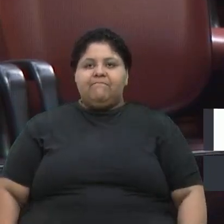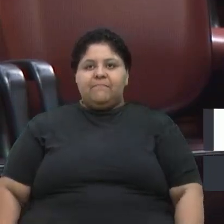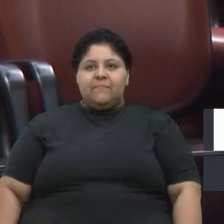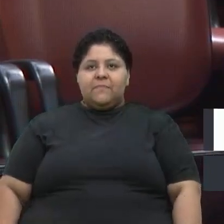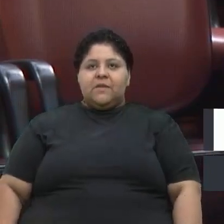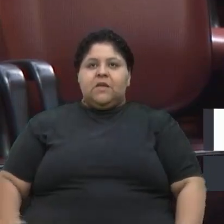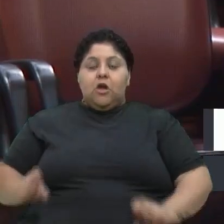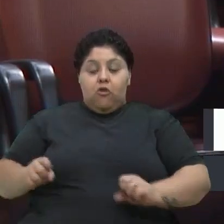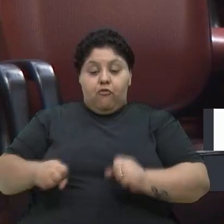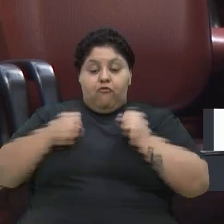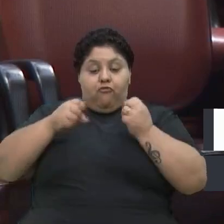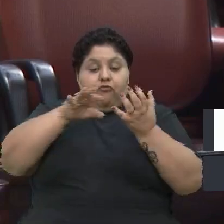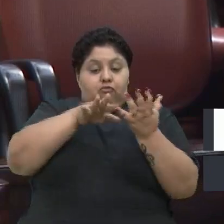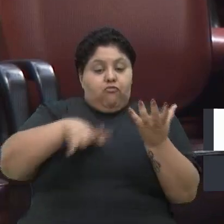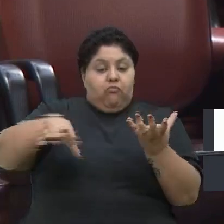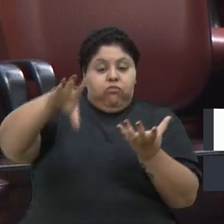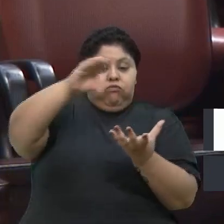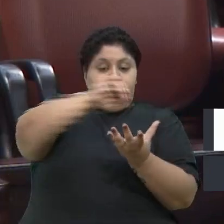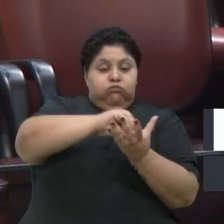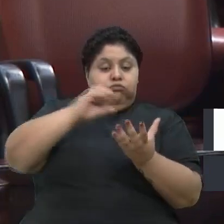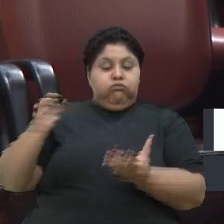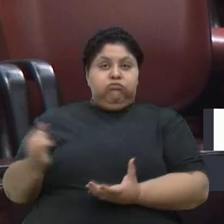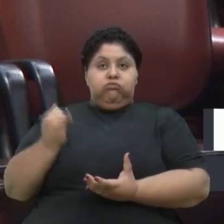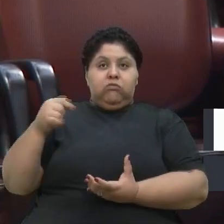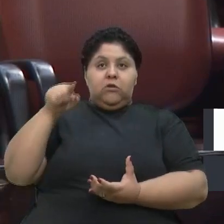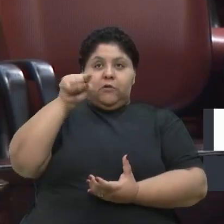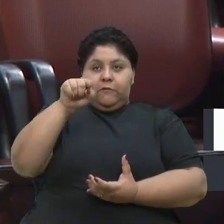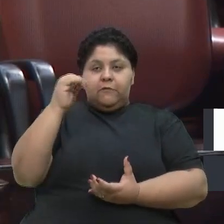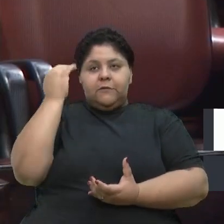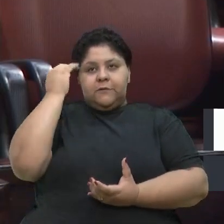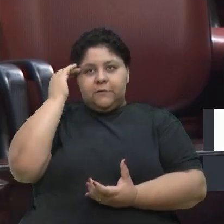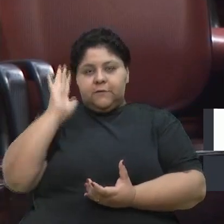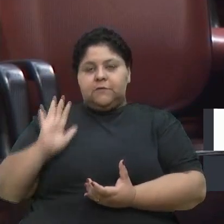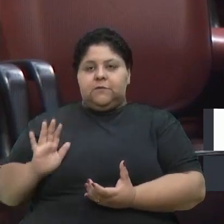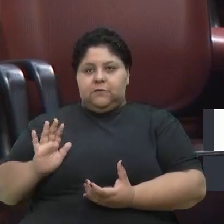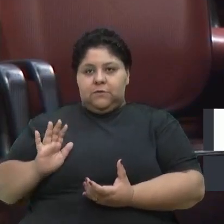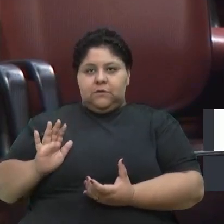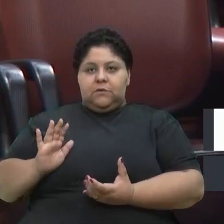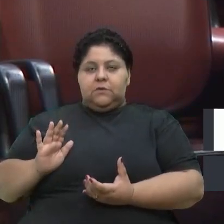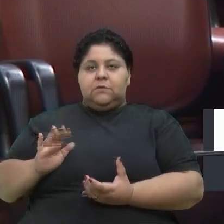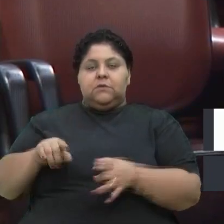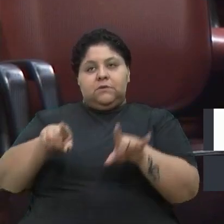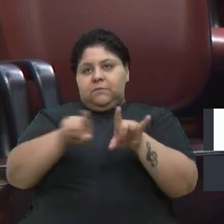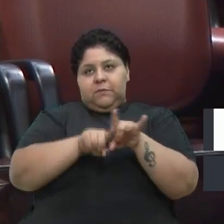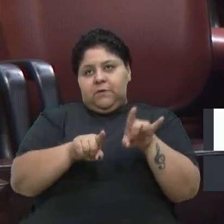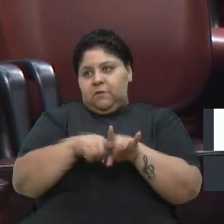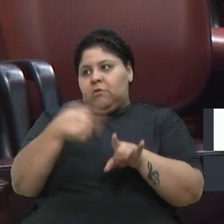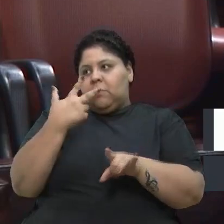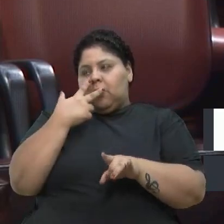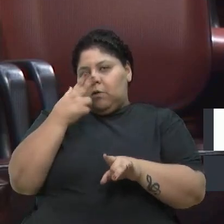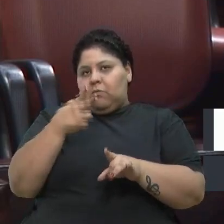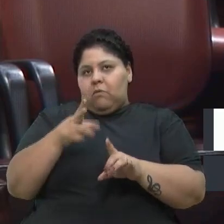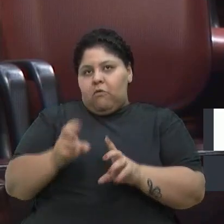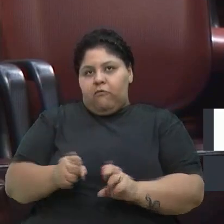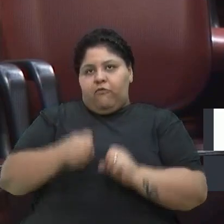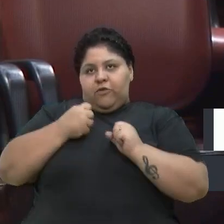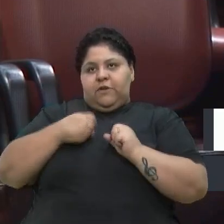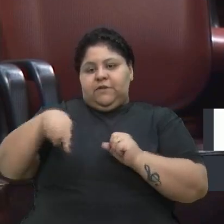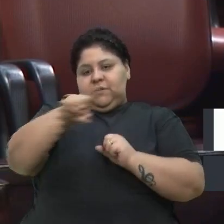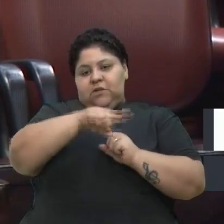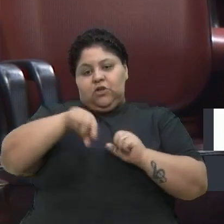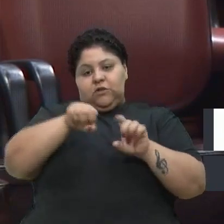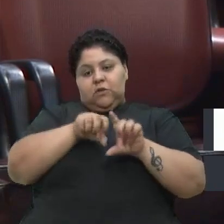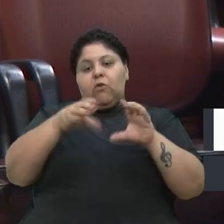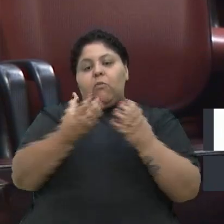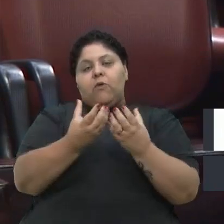fortalecimento da Codeca é muito importante. Você fortalecendo a Codeca, você está fortalecendo a nossa comunidade.